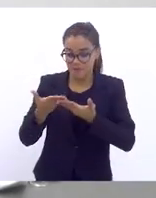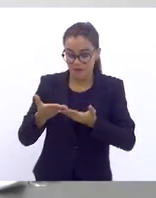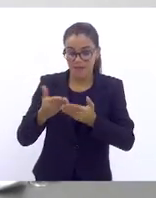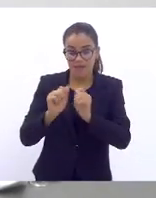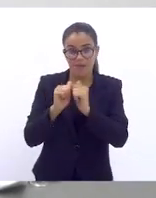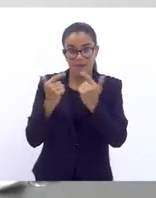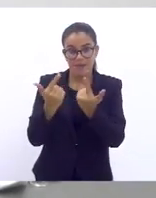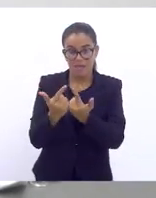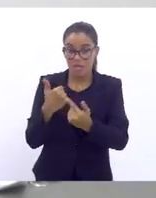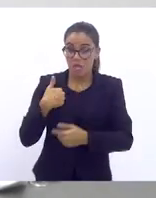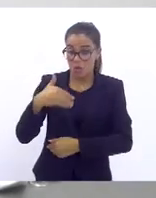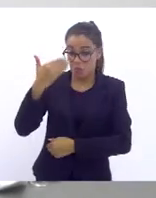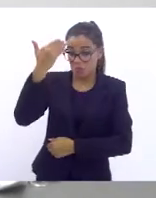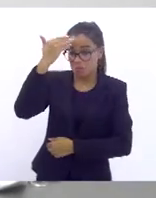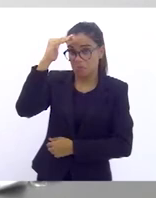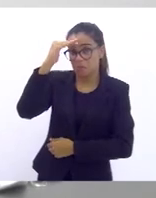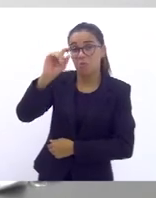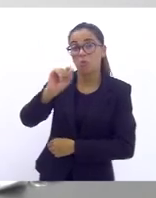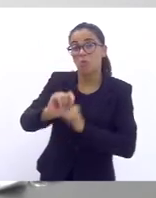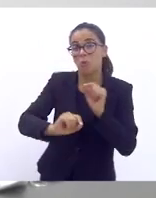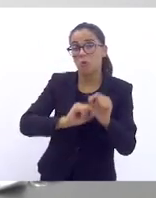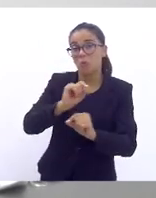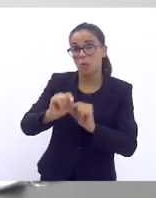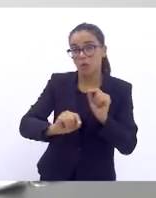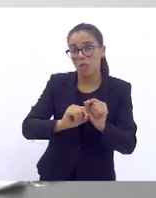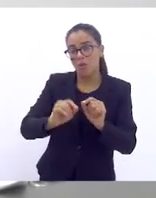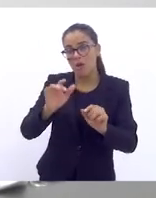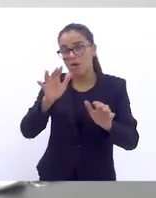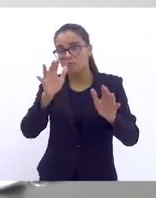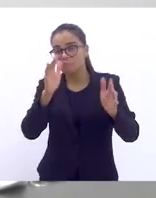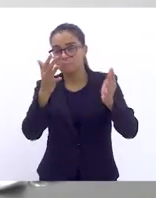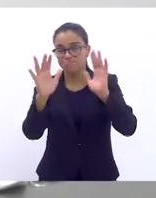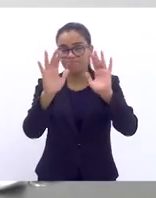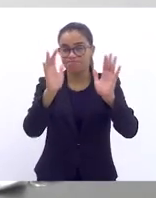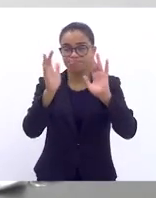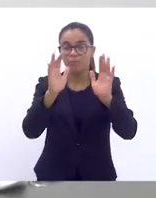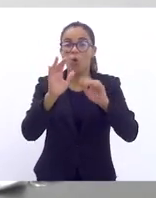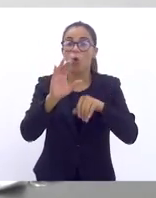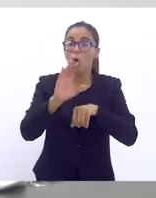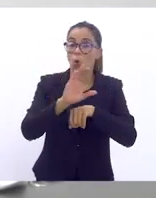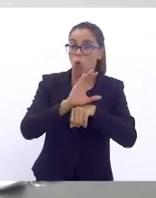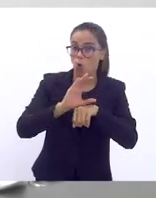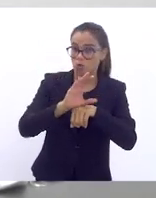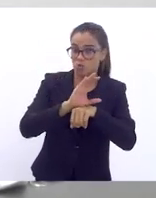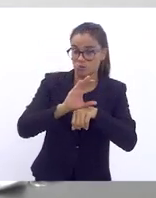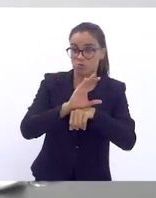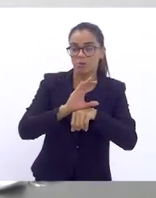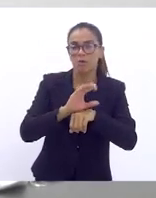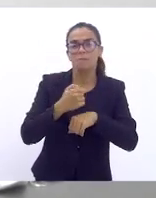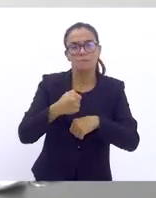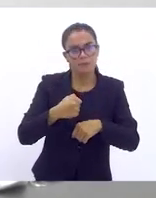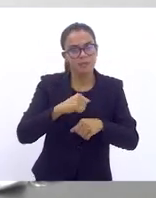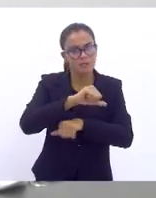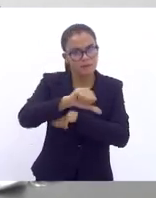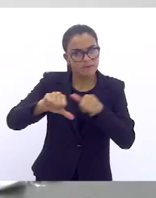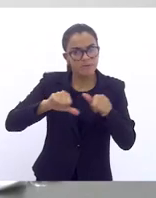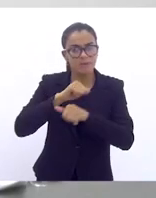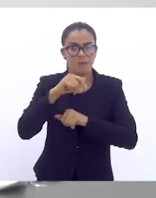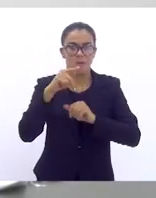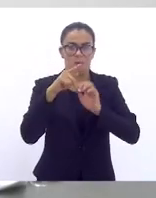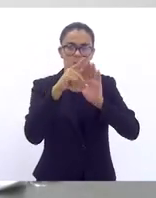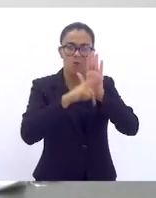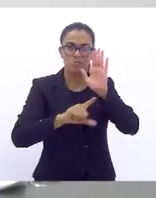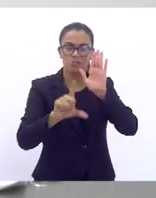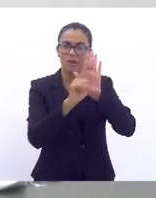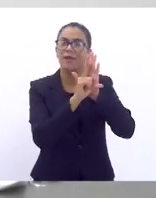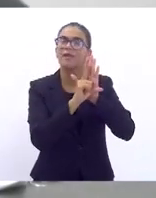entendo eu uma previsão constitucional tem que ser um projeto de lei porque aí